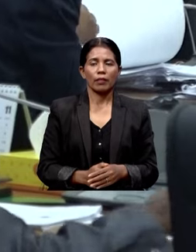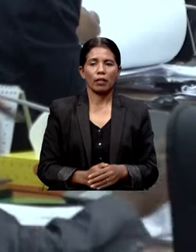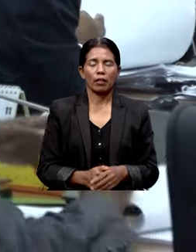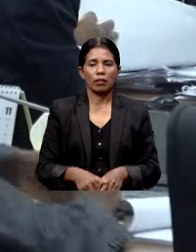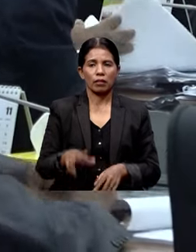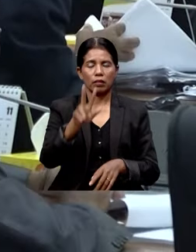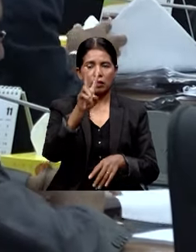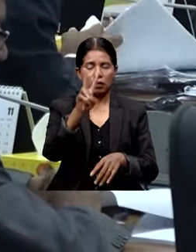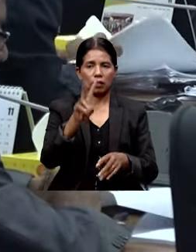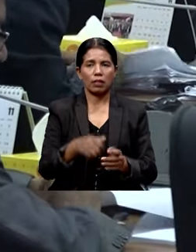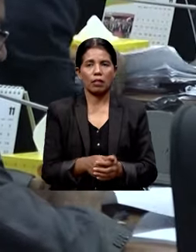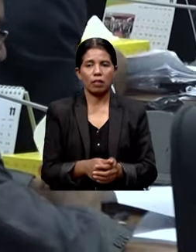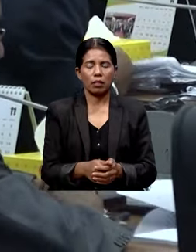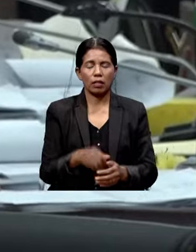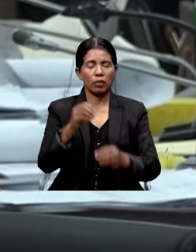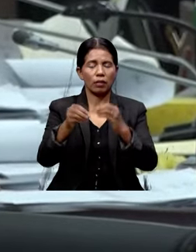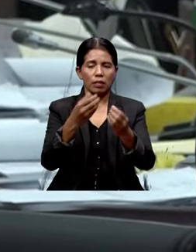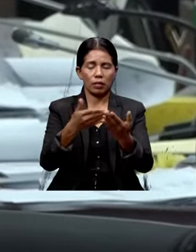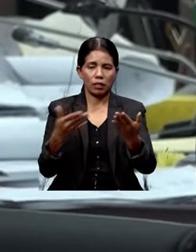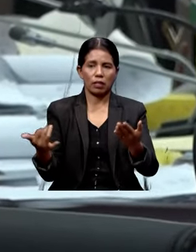Segundo, questões logísticas.